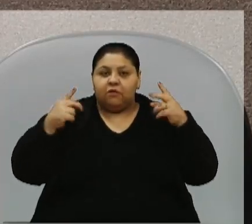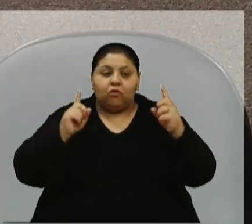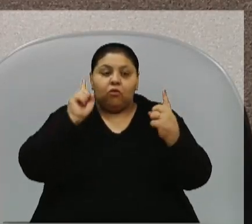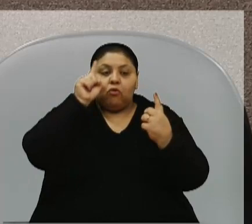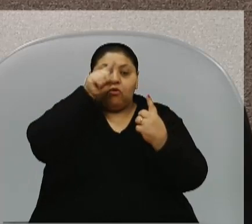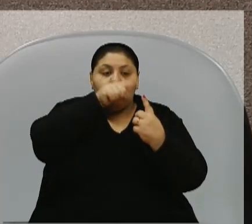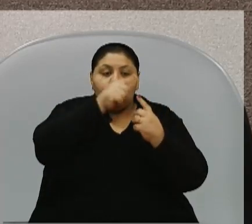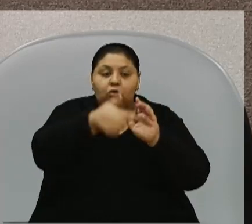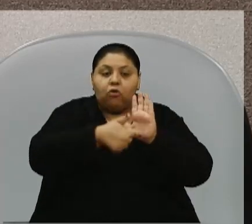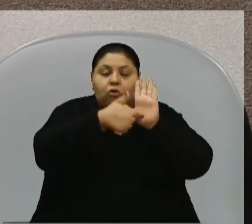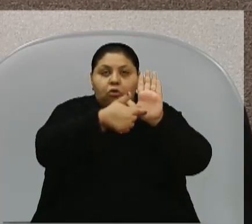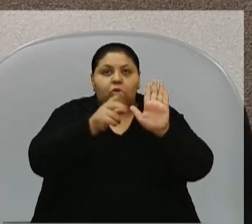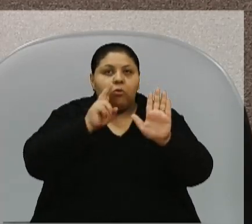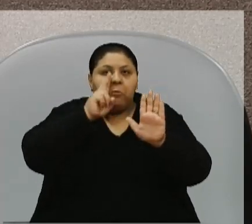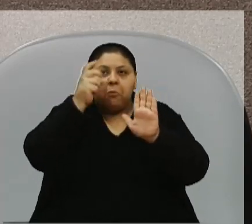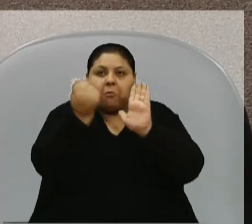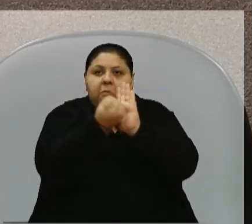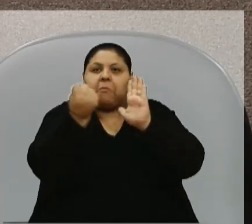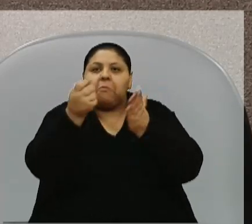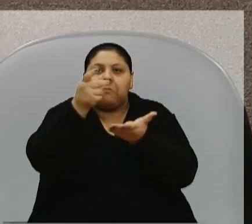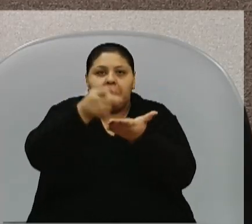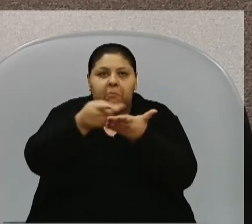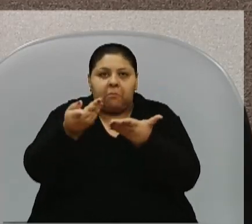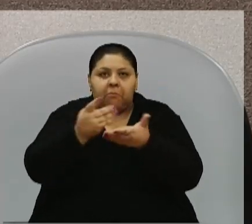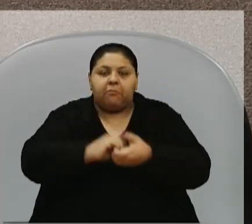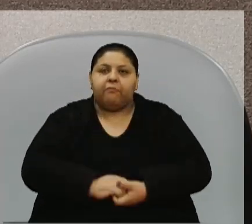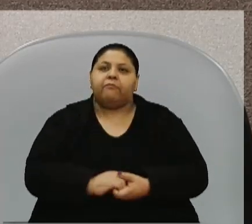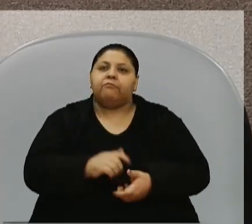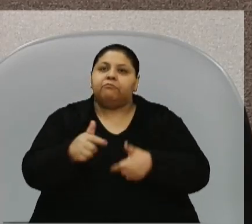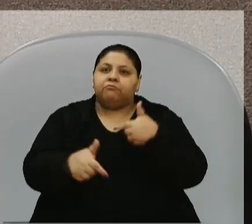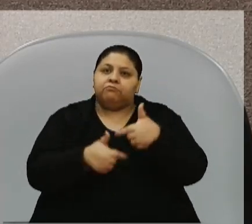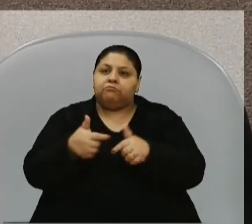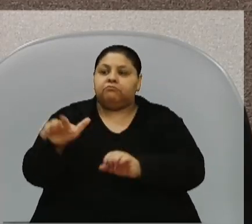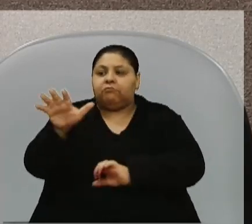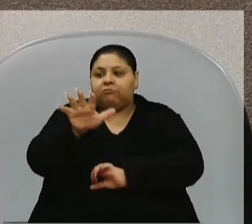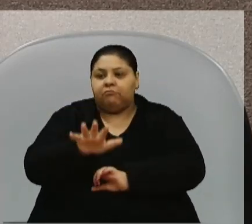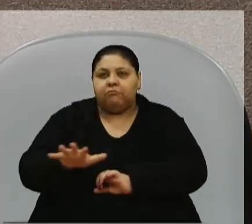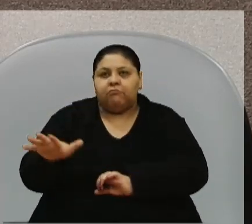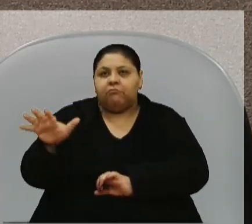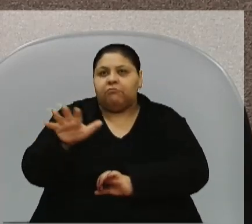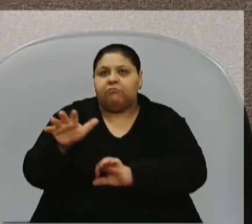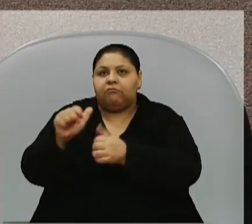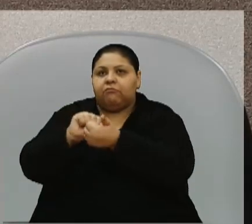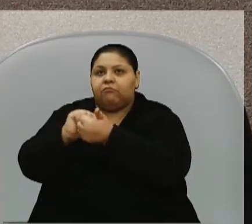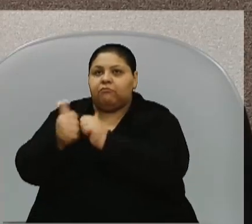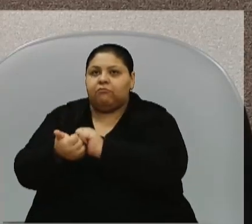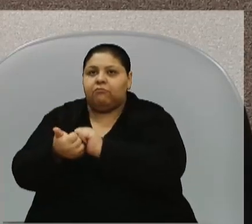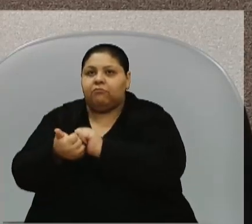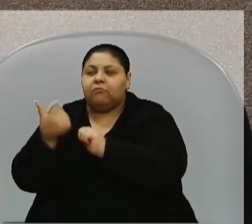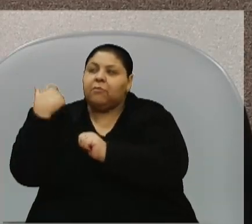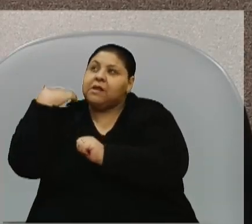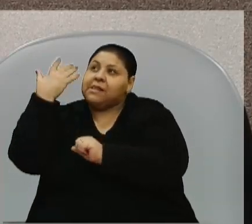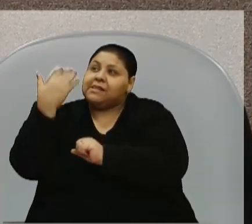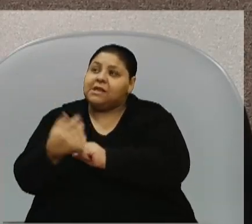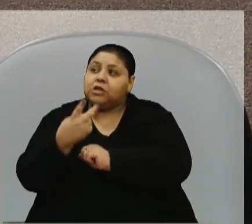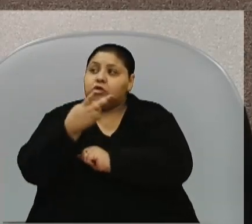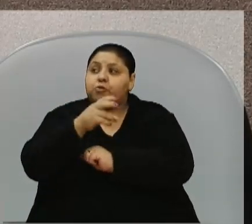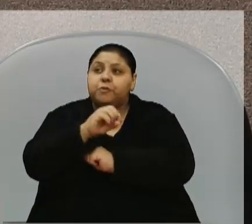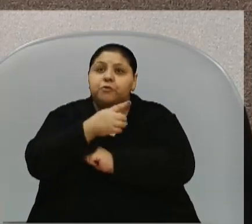destacar e fortalecer marcas e produtos. Atua no segmento de eventos esportivos desde